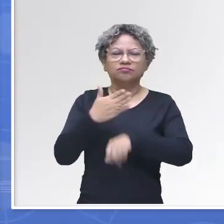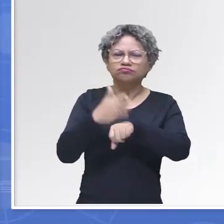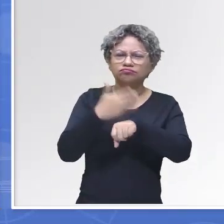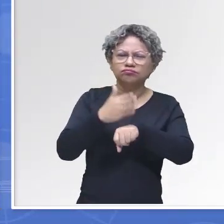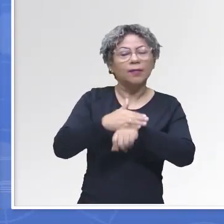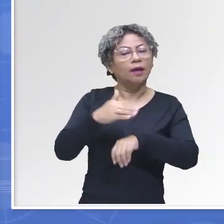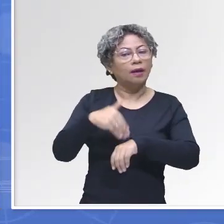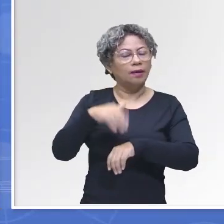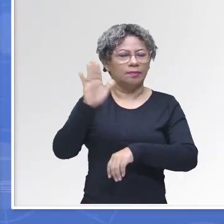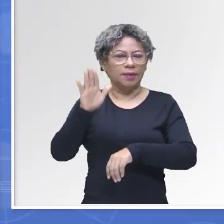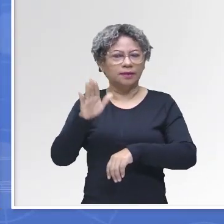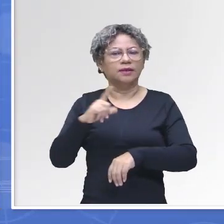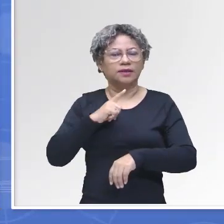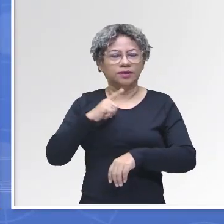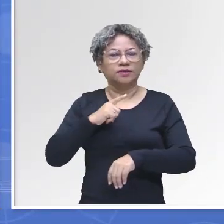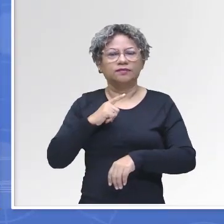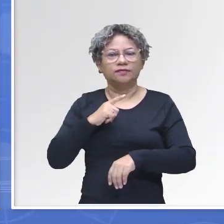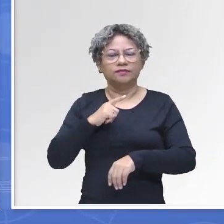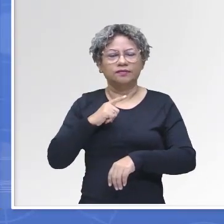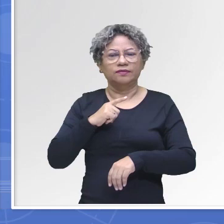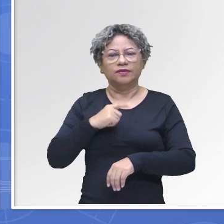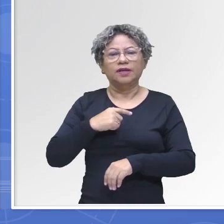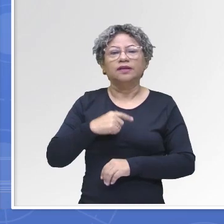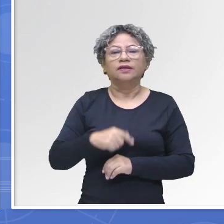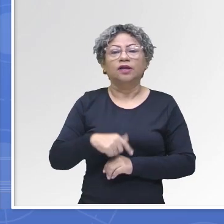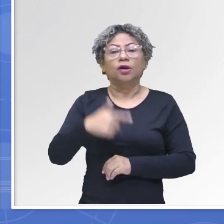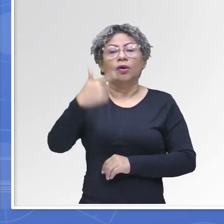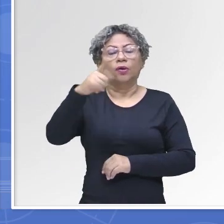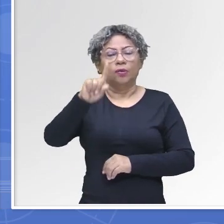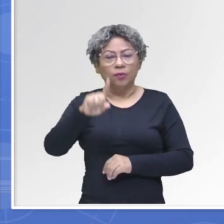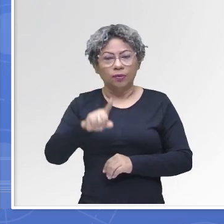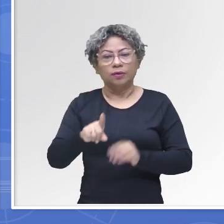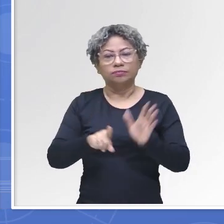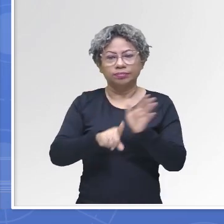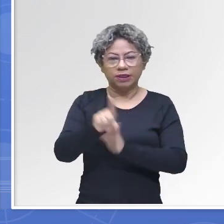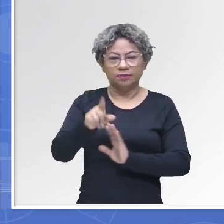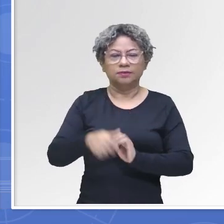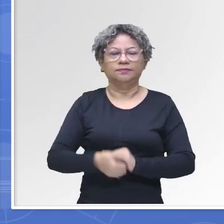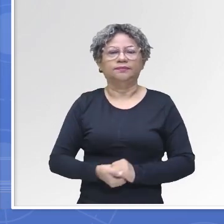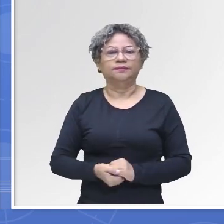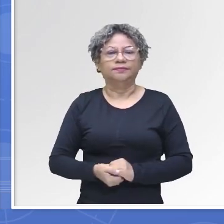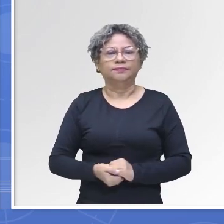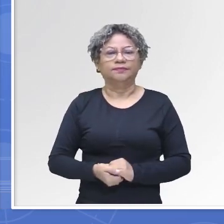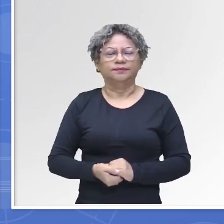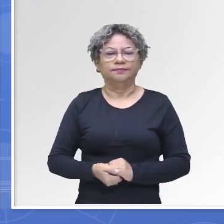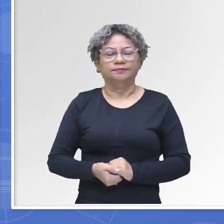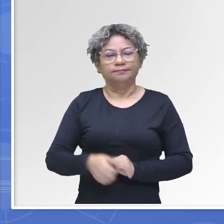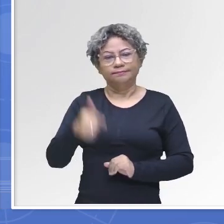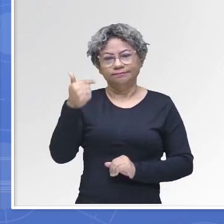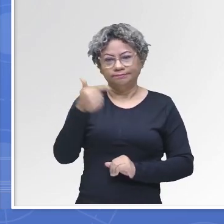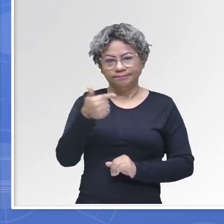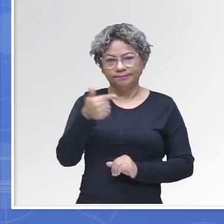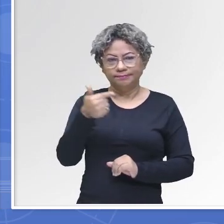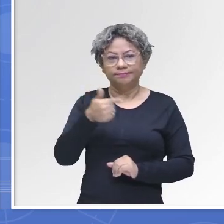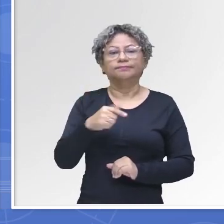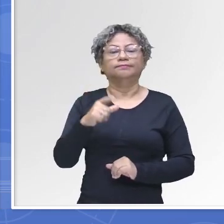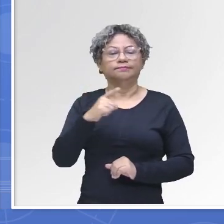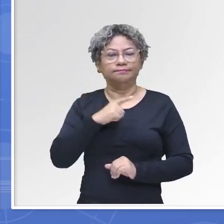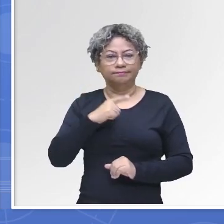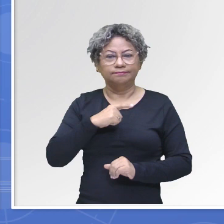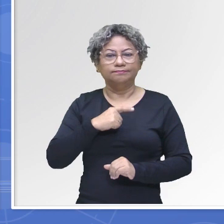para 4 questões. E agora vamos para a segunda. Na segunda questão, também temos aí,